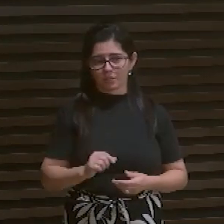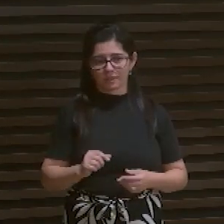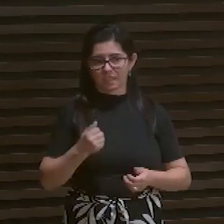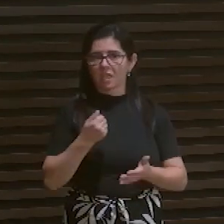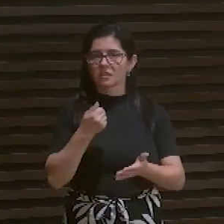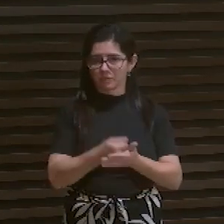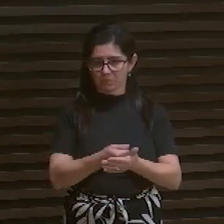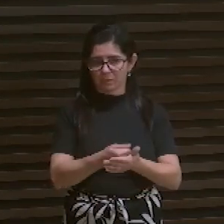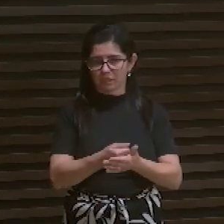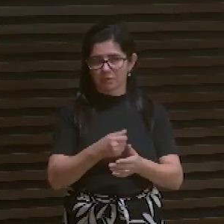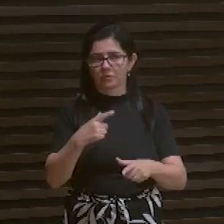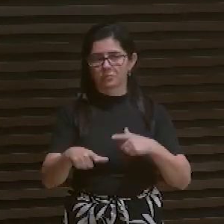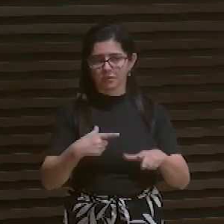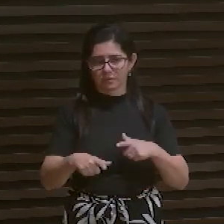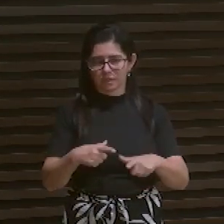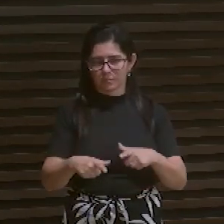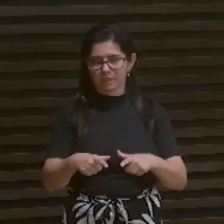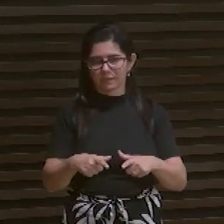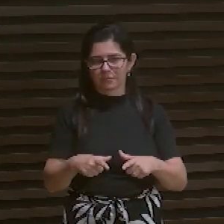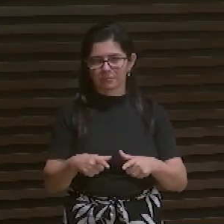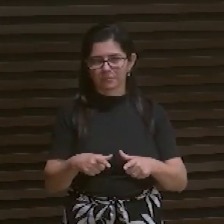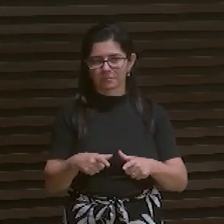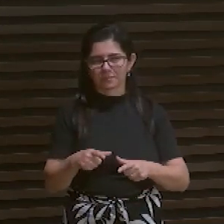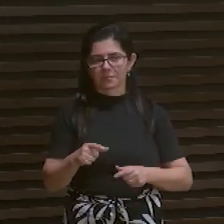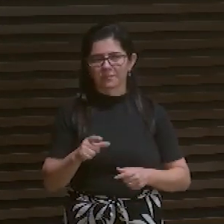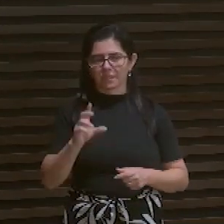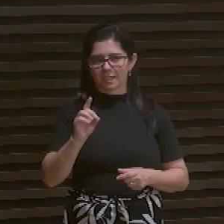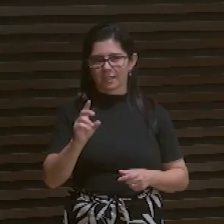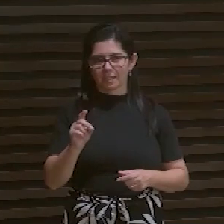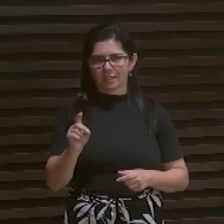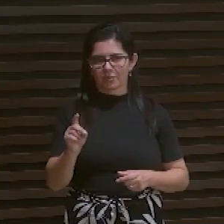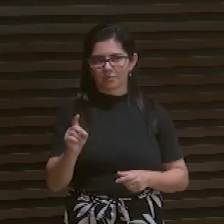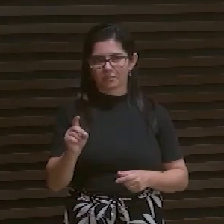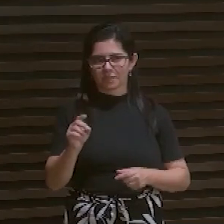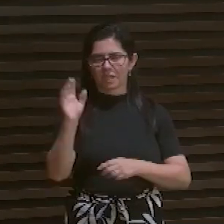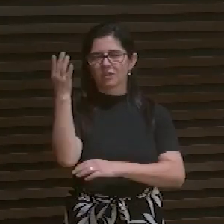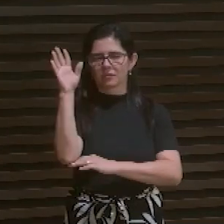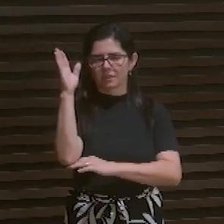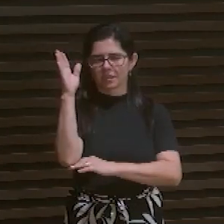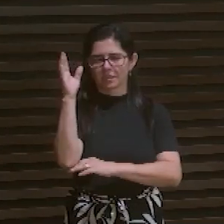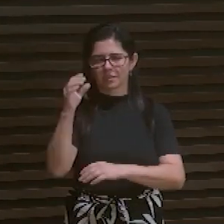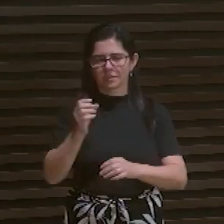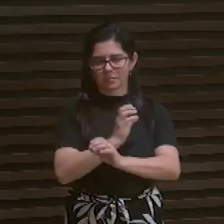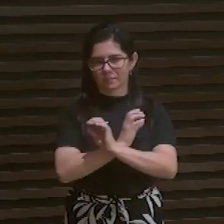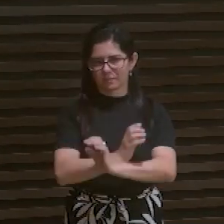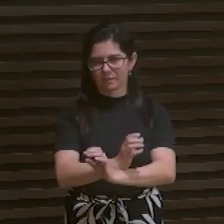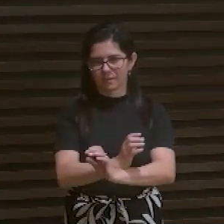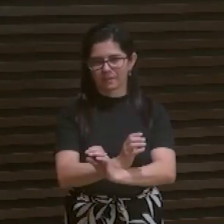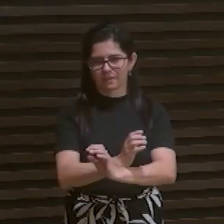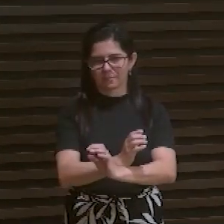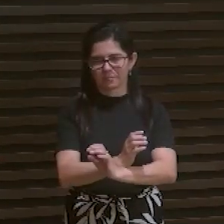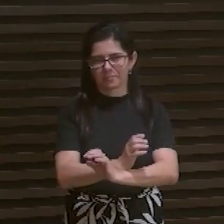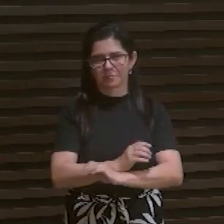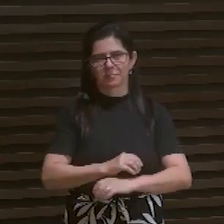está ajuntando madeira, feno ou palha. Você está edificando a igreja de alguma forma, porque você está aqui. De